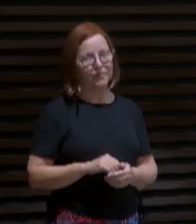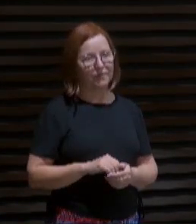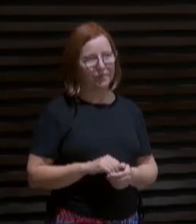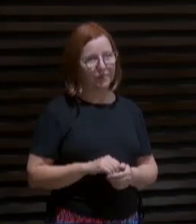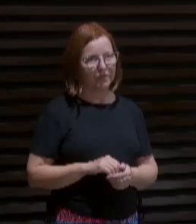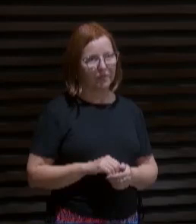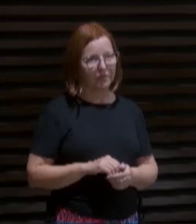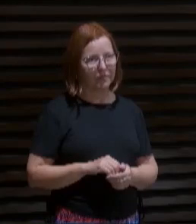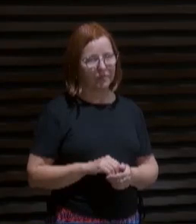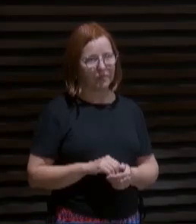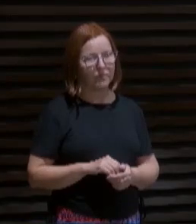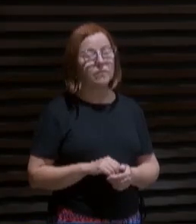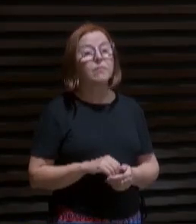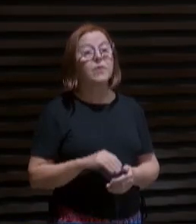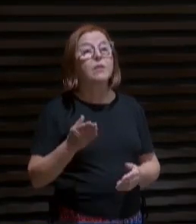com que objetivo?